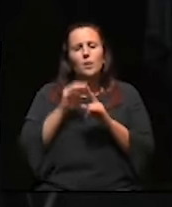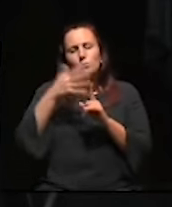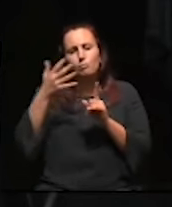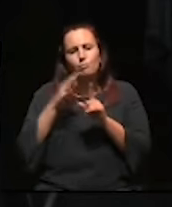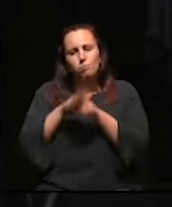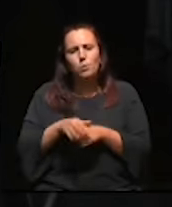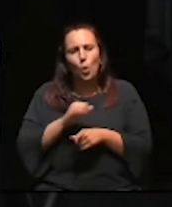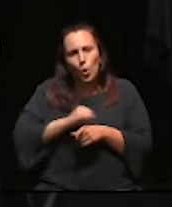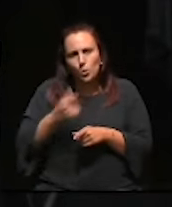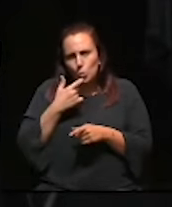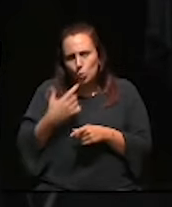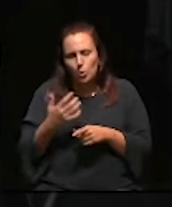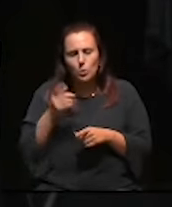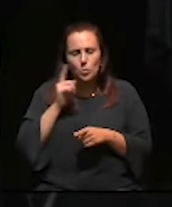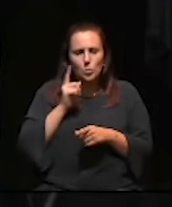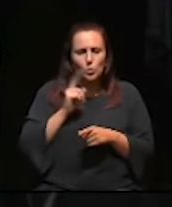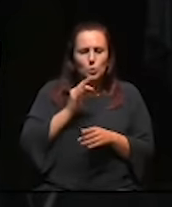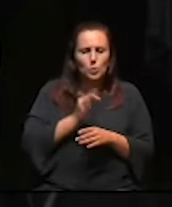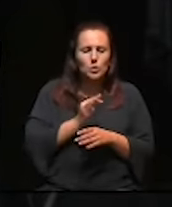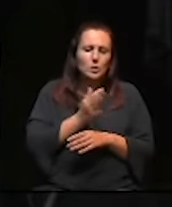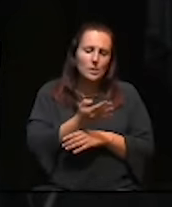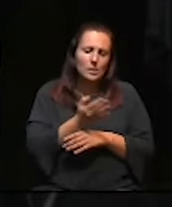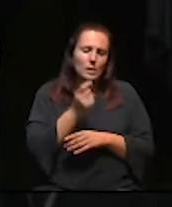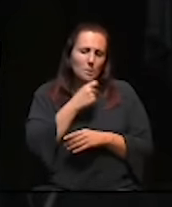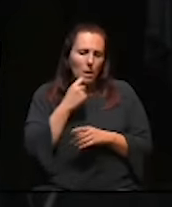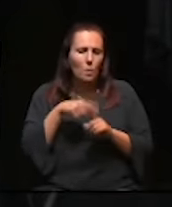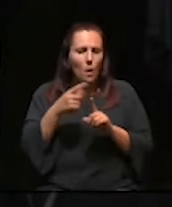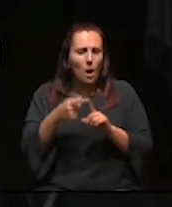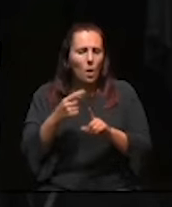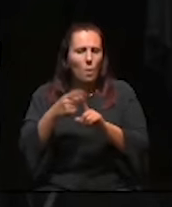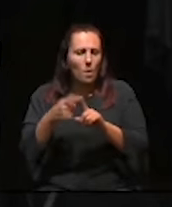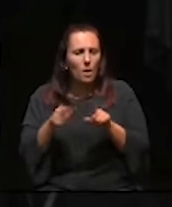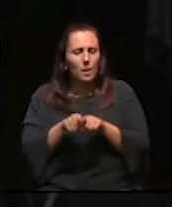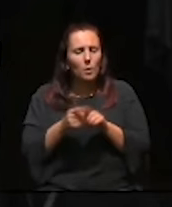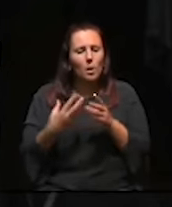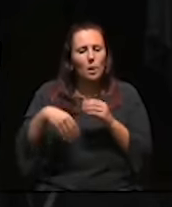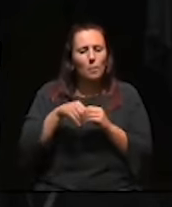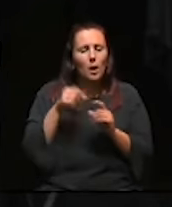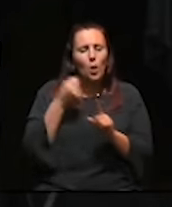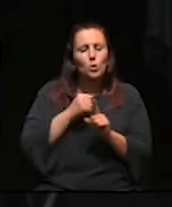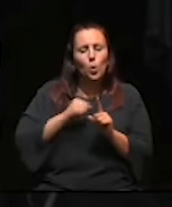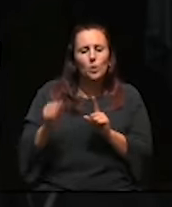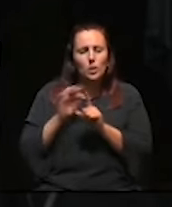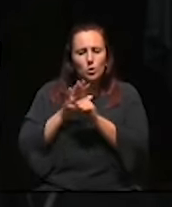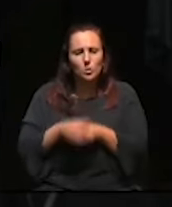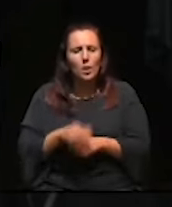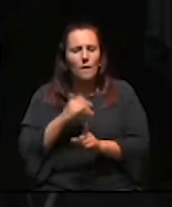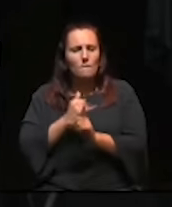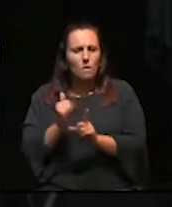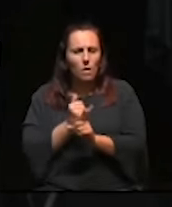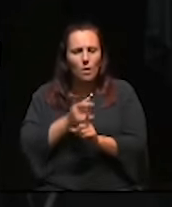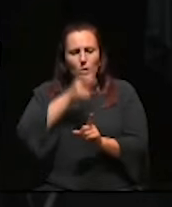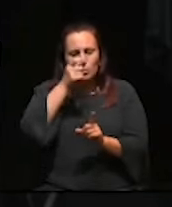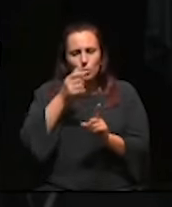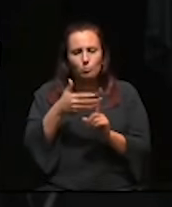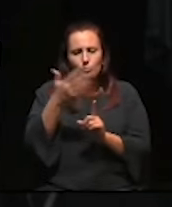Bifobia, celebrado a 17 de maio de cada ano, para reforçar a luta contra a discriminação e a violência enfrentadas por